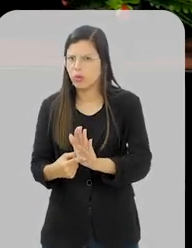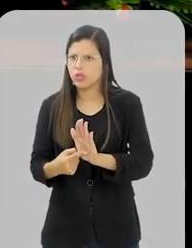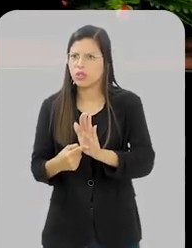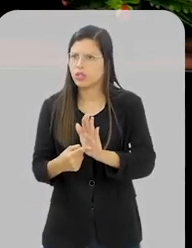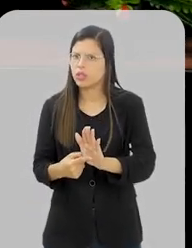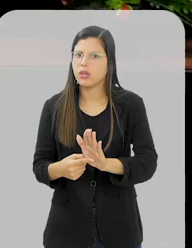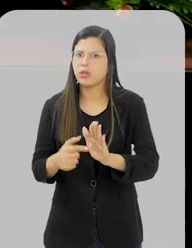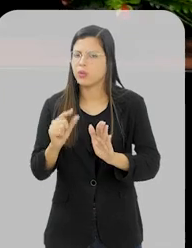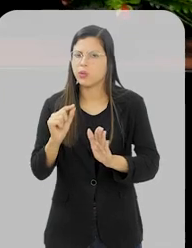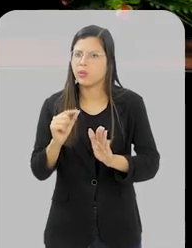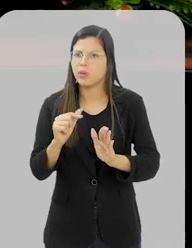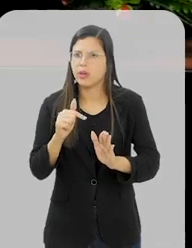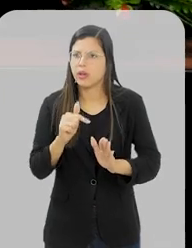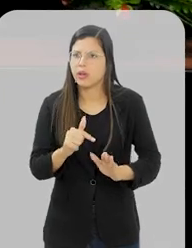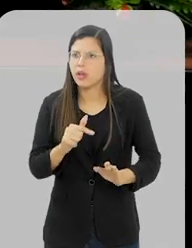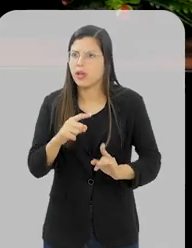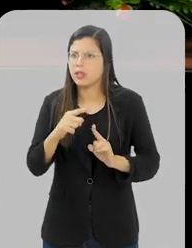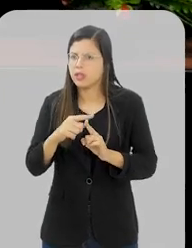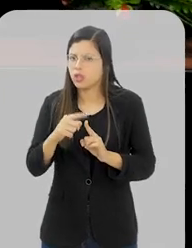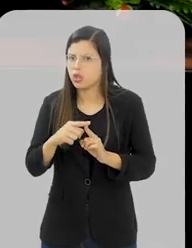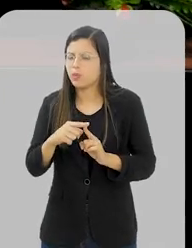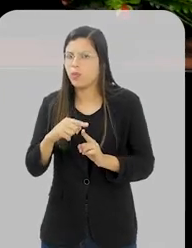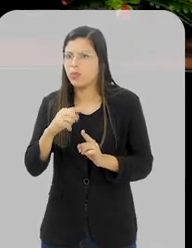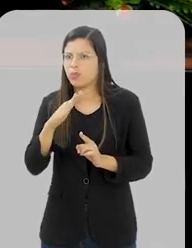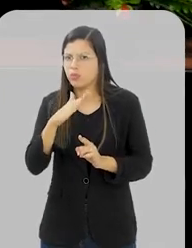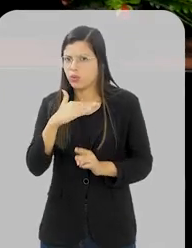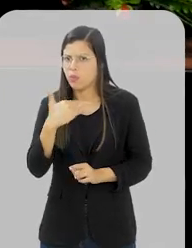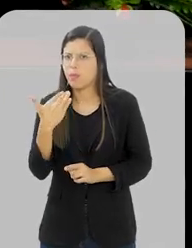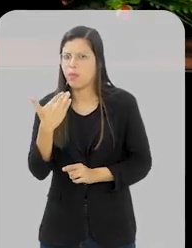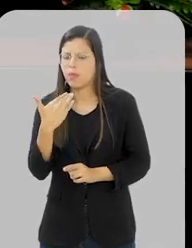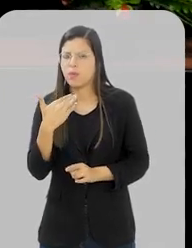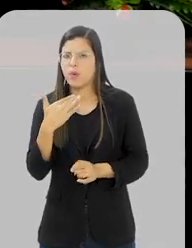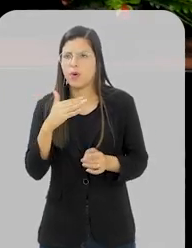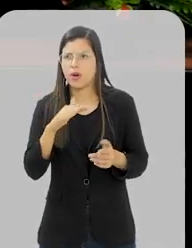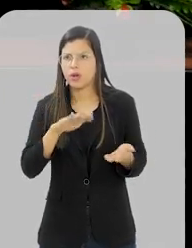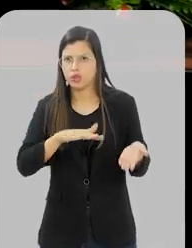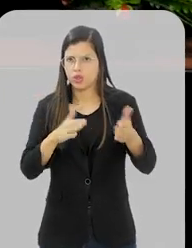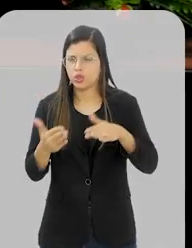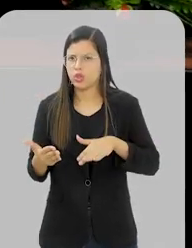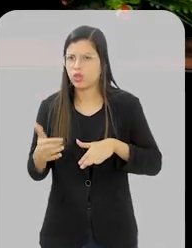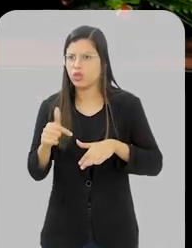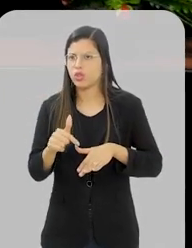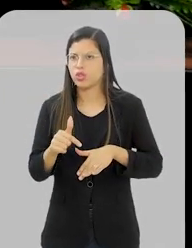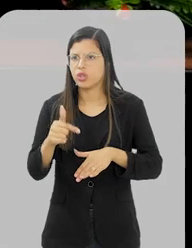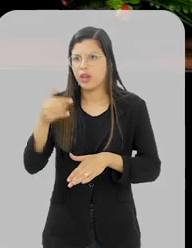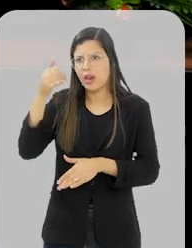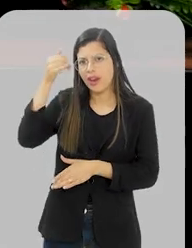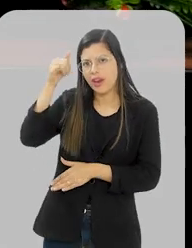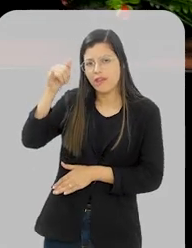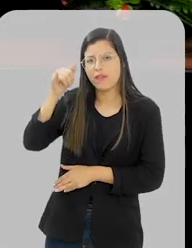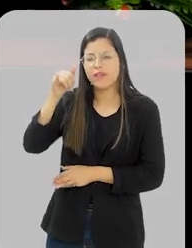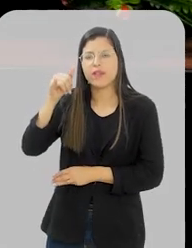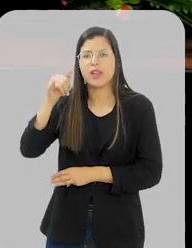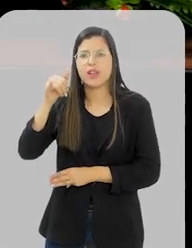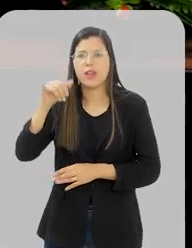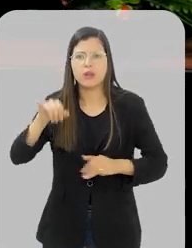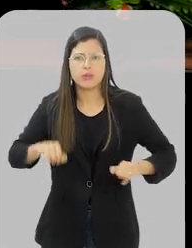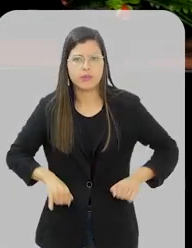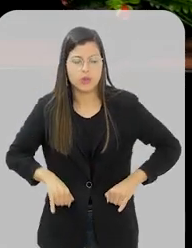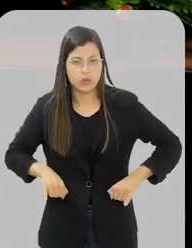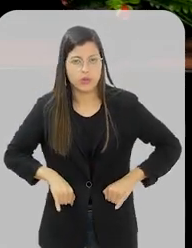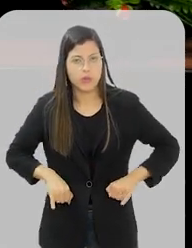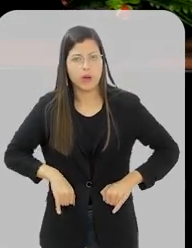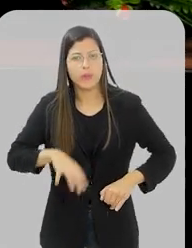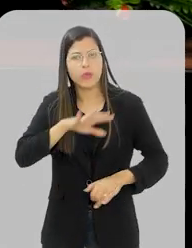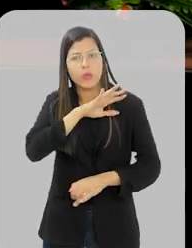protestando contra isso mostrando que esse tipo de abate ao contrário do que muita gente entende Evita o sofrimento do do do